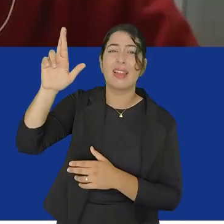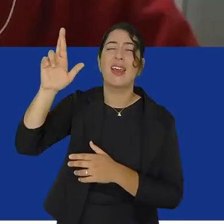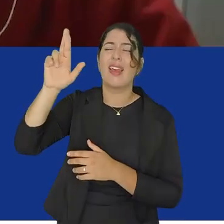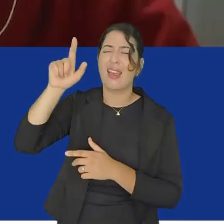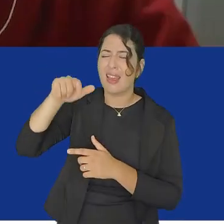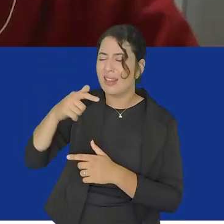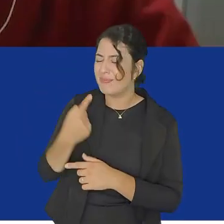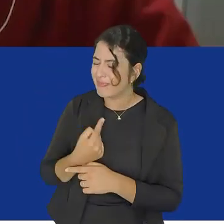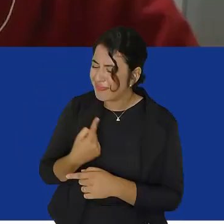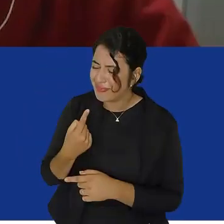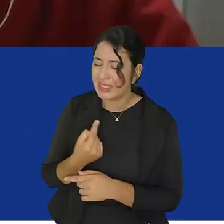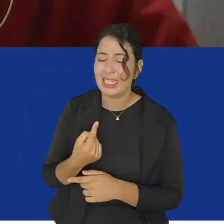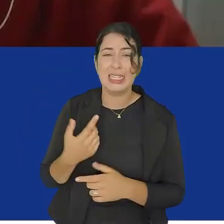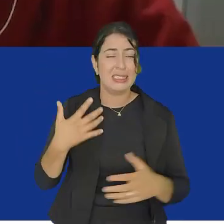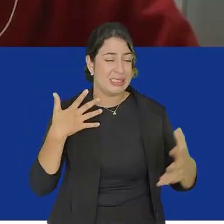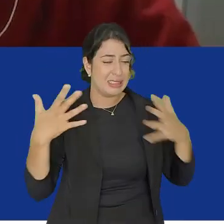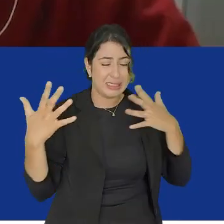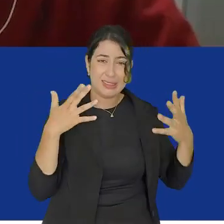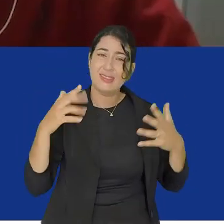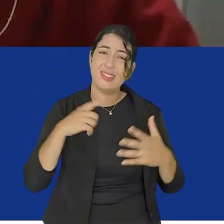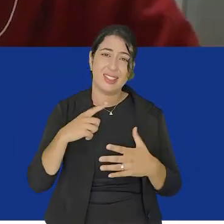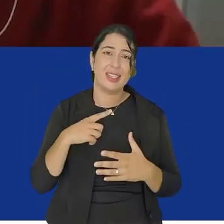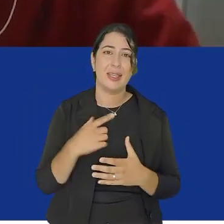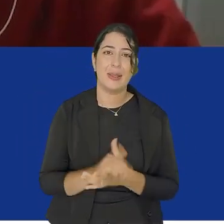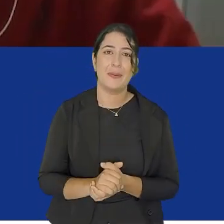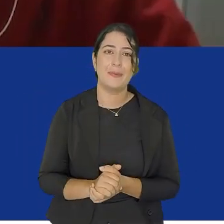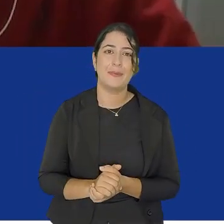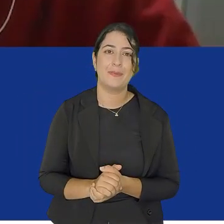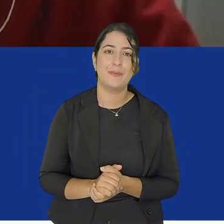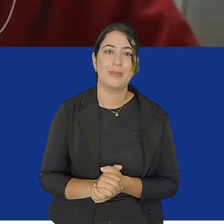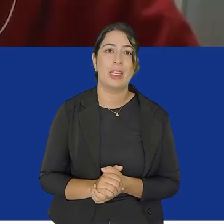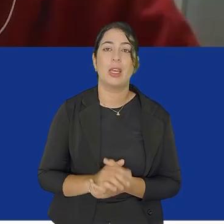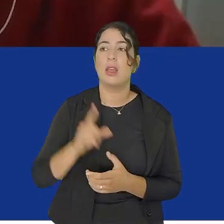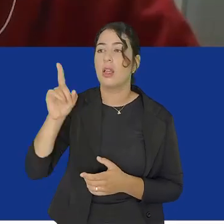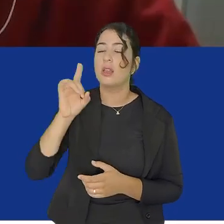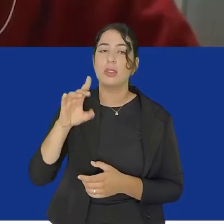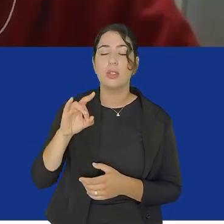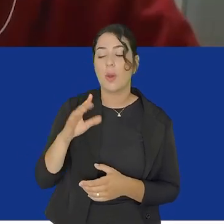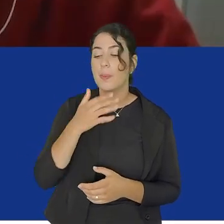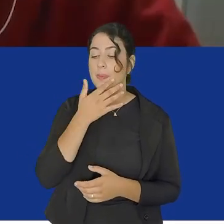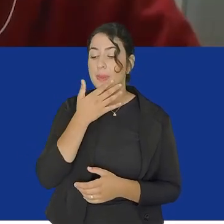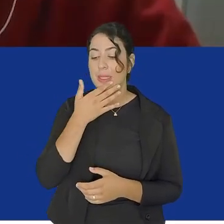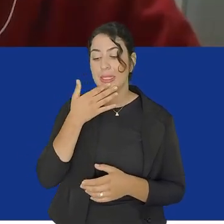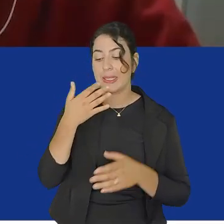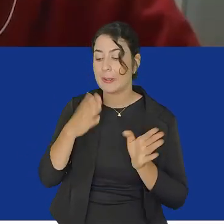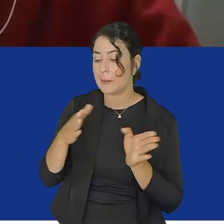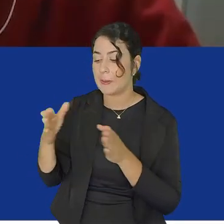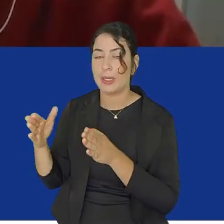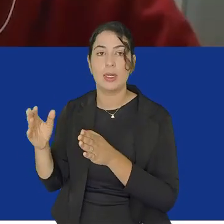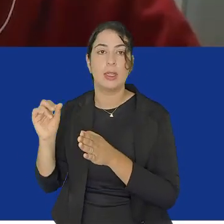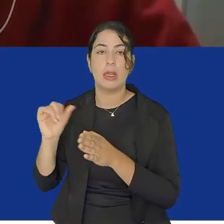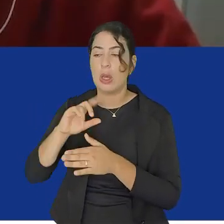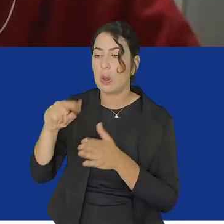solitário, de muita incerteza. O líder não é aquele que lida simplesmente com os protocolos e com a rotina e com